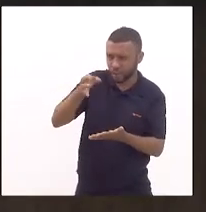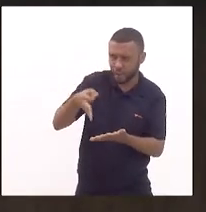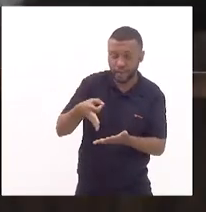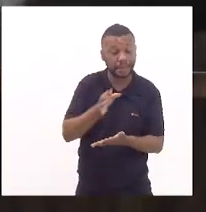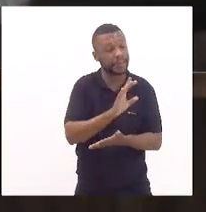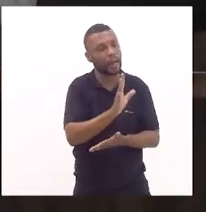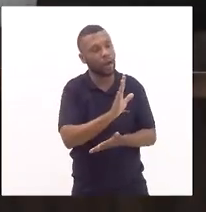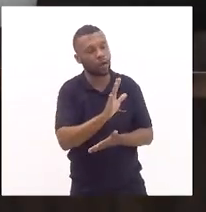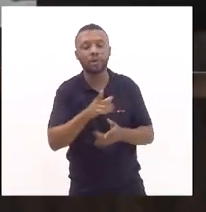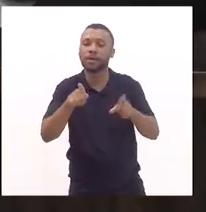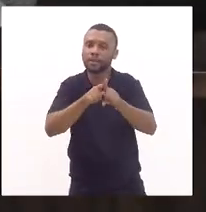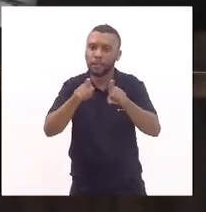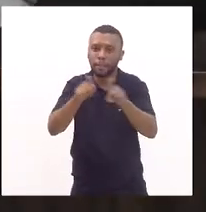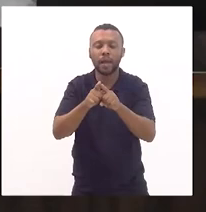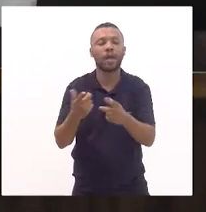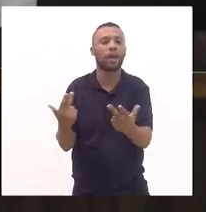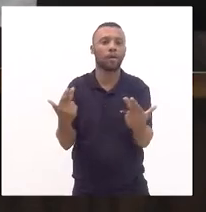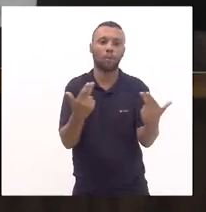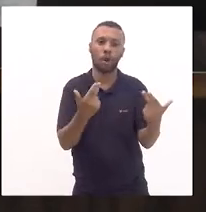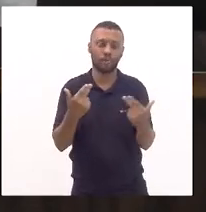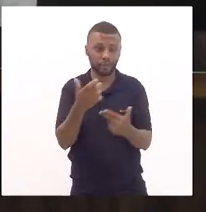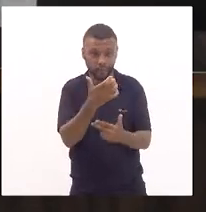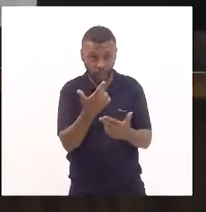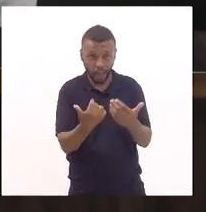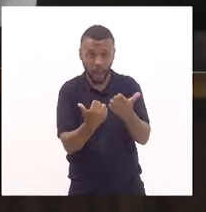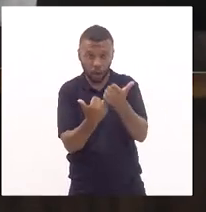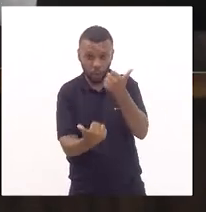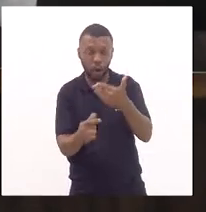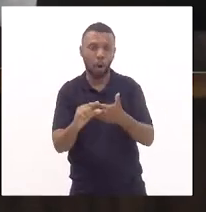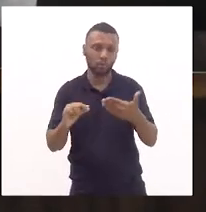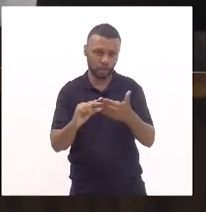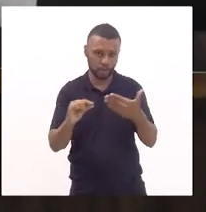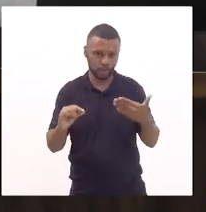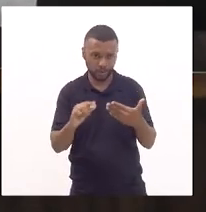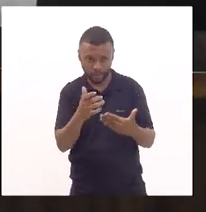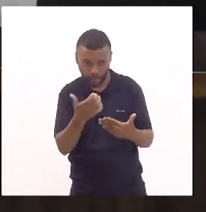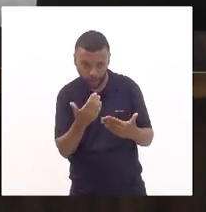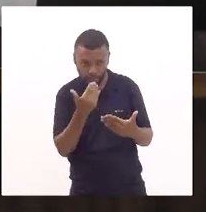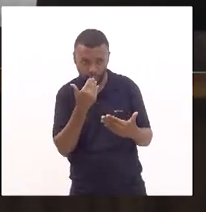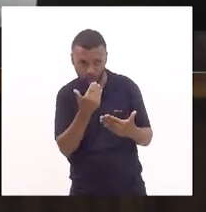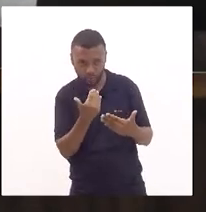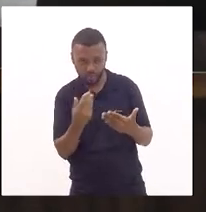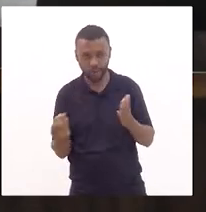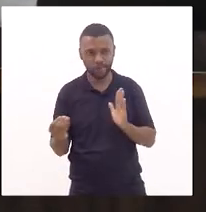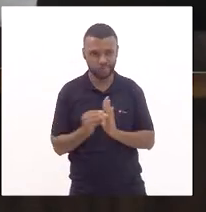Não, esse aí também, os dois. Esse aí pô. Também, primeiro, você não quer que dê, não? Você não quer que dá...